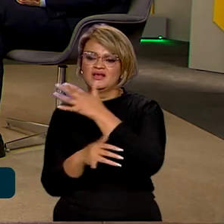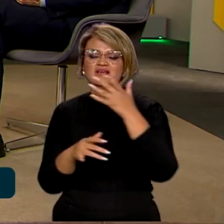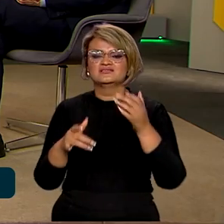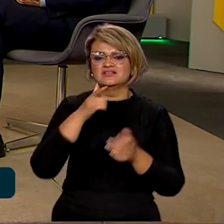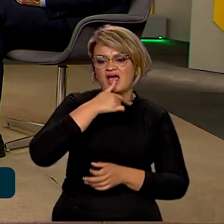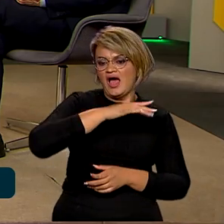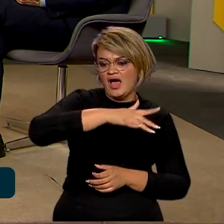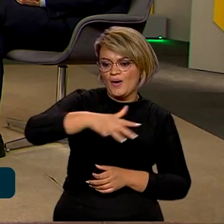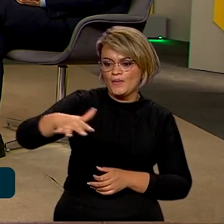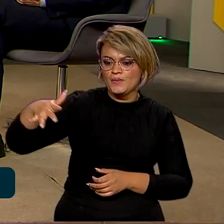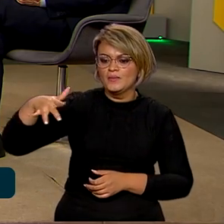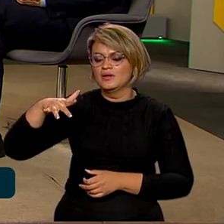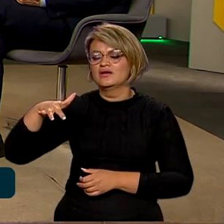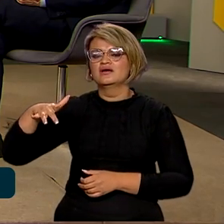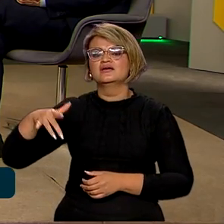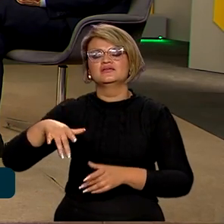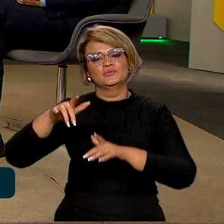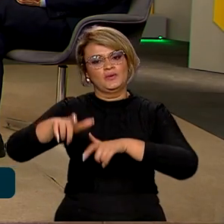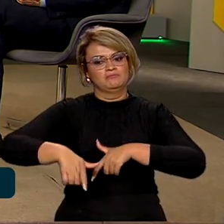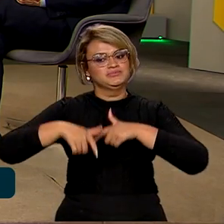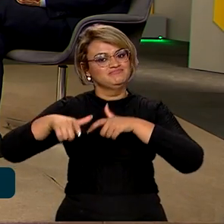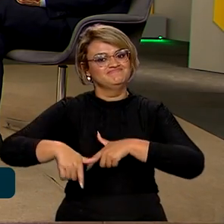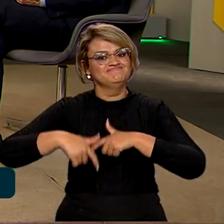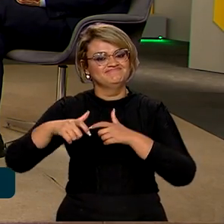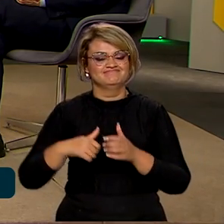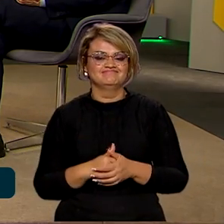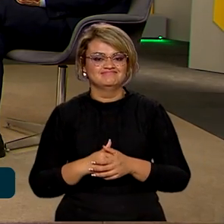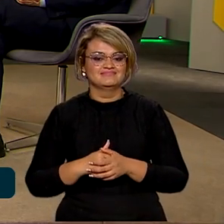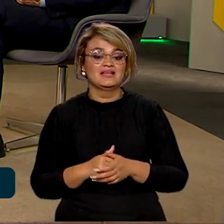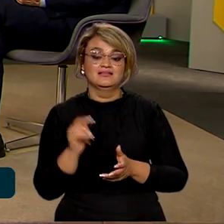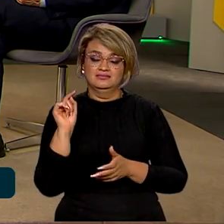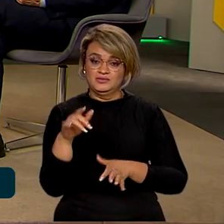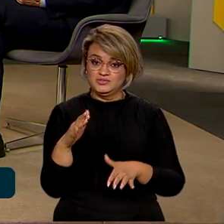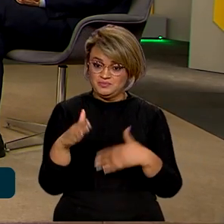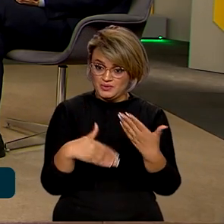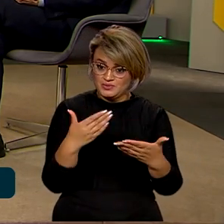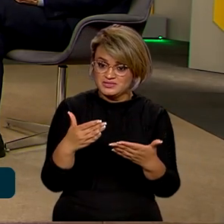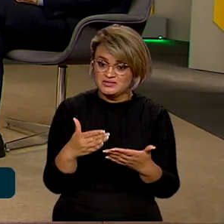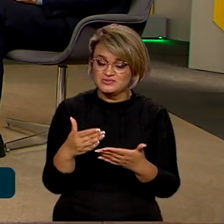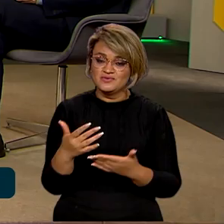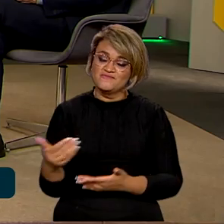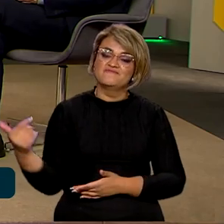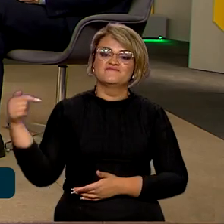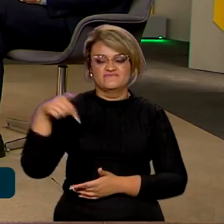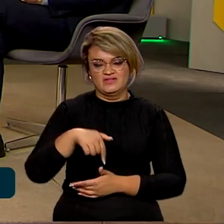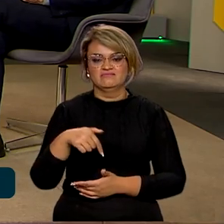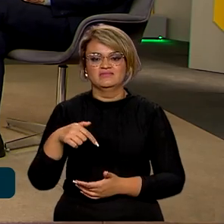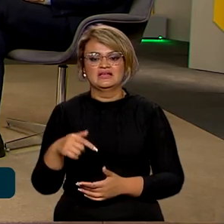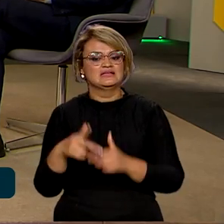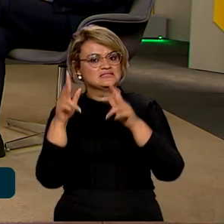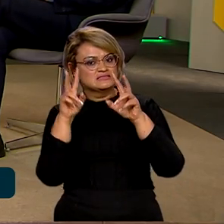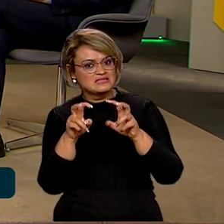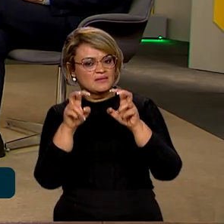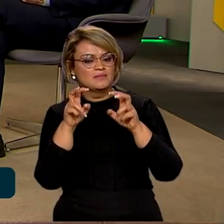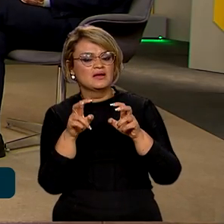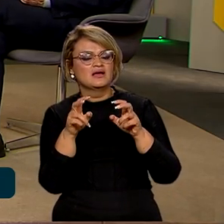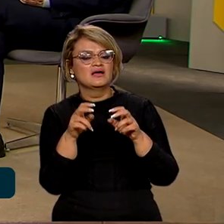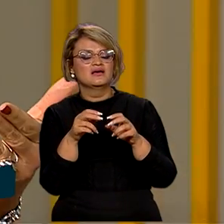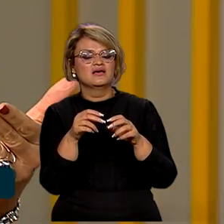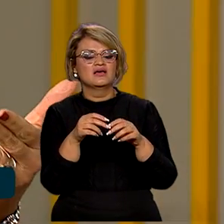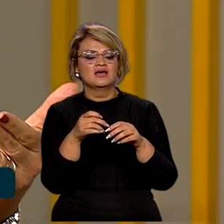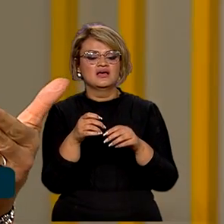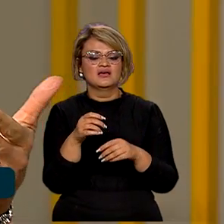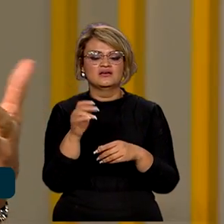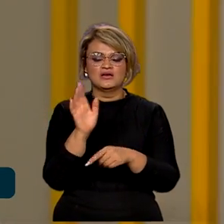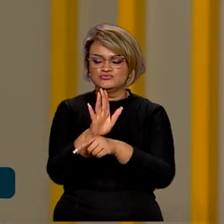águas, né, e do campo. Então, esse processo, ele vem. Essas temáticas, elas são distribuídas